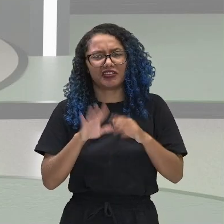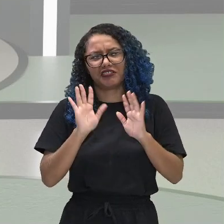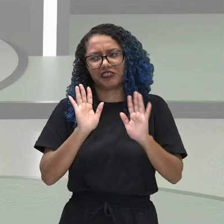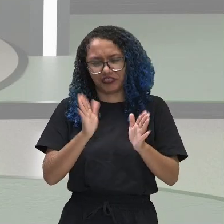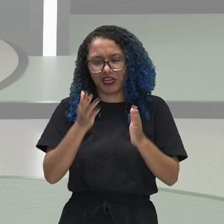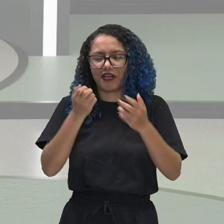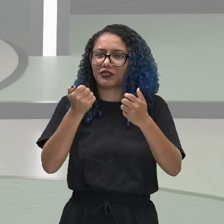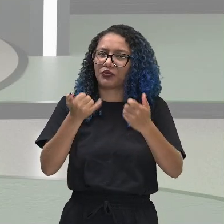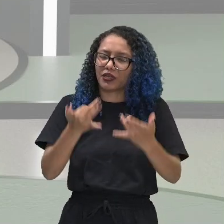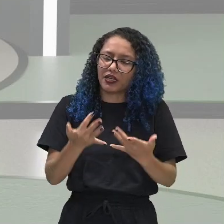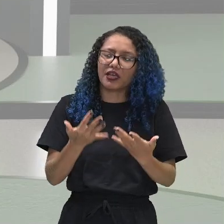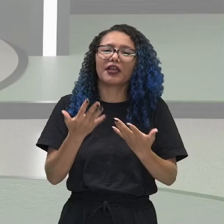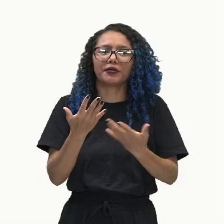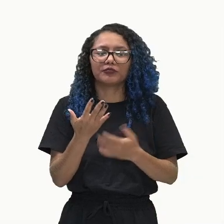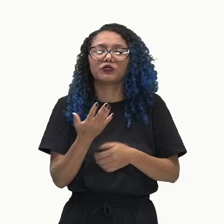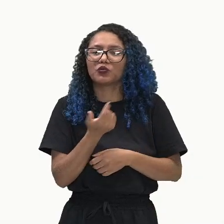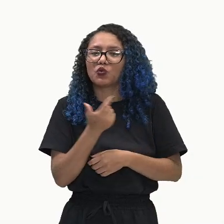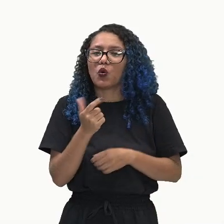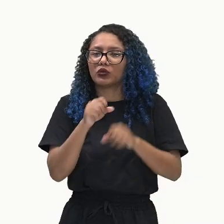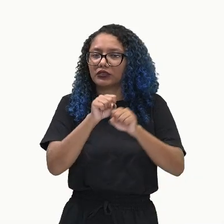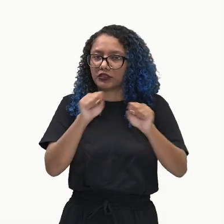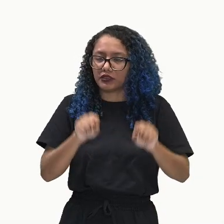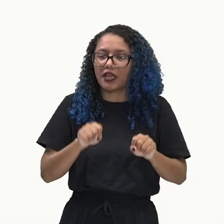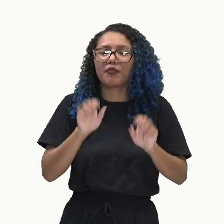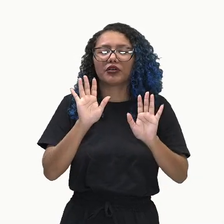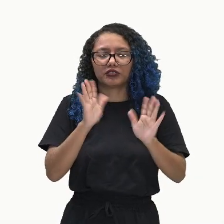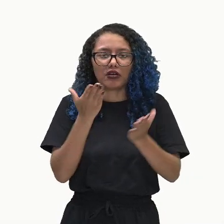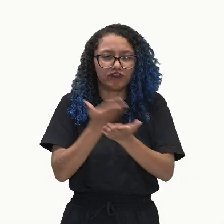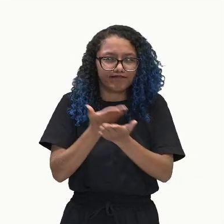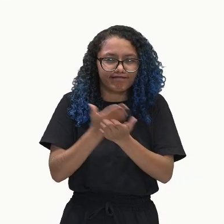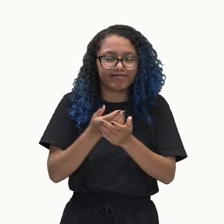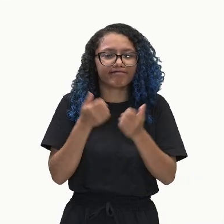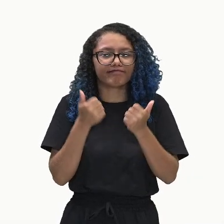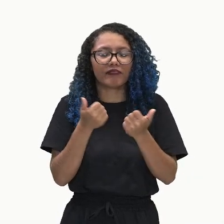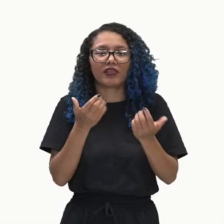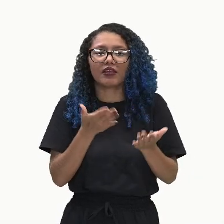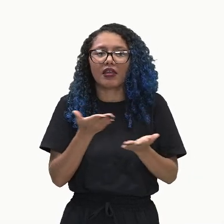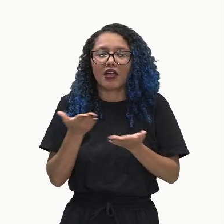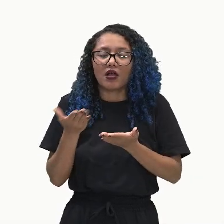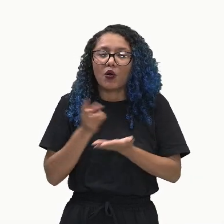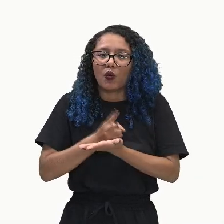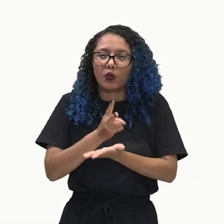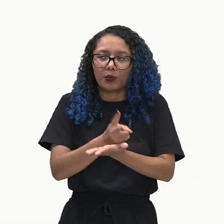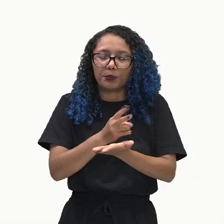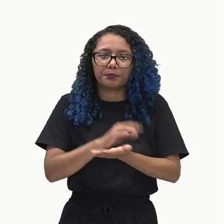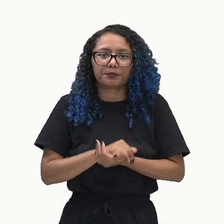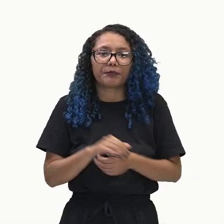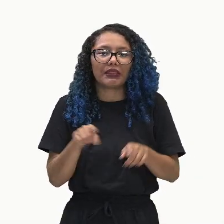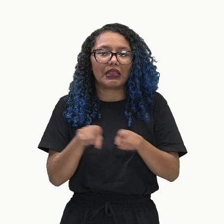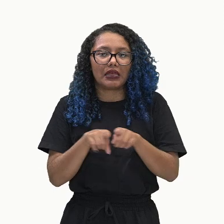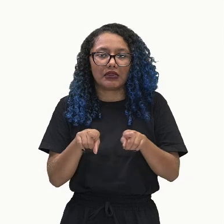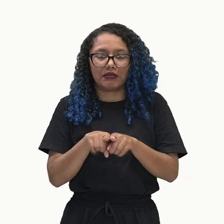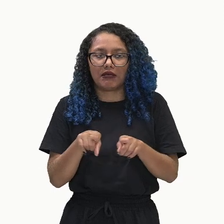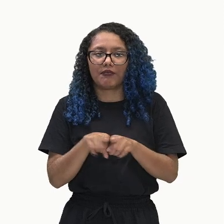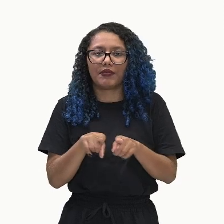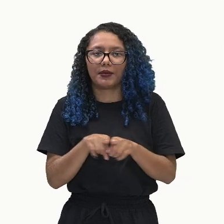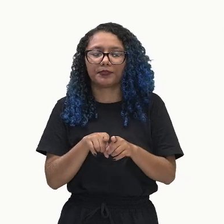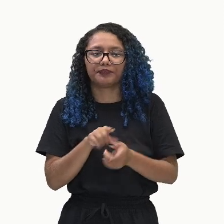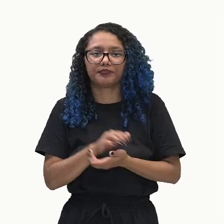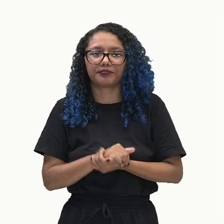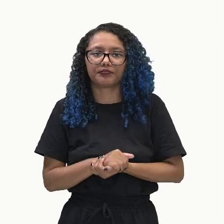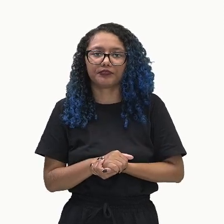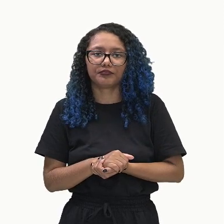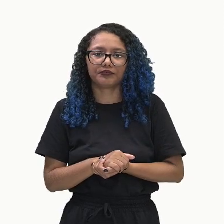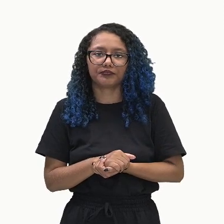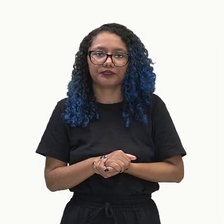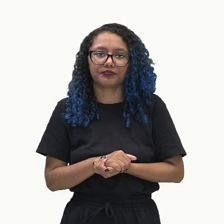aí estudando os outros sistemas. Para dar continuidade, nós temos aí nesse momento também a preparação